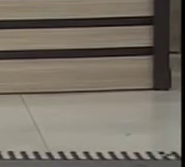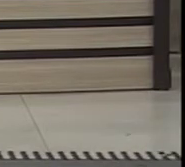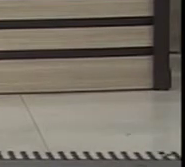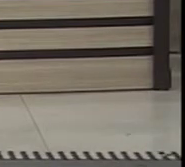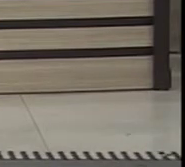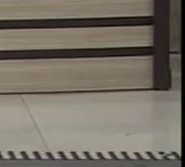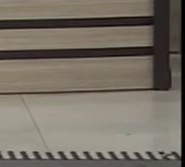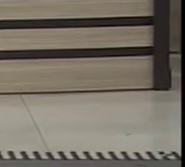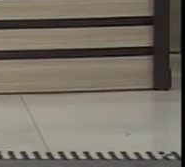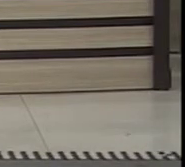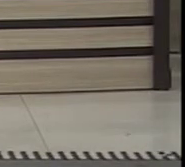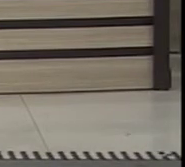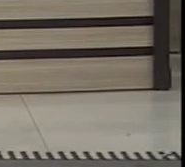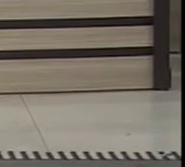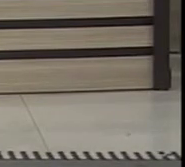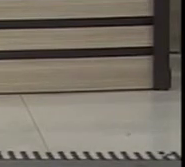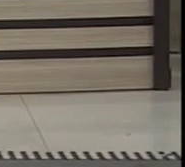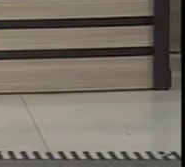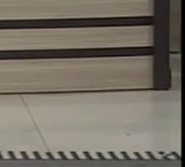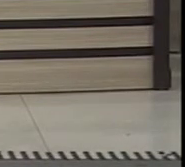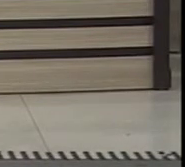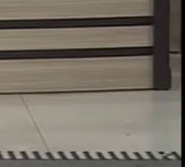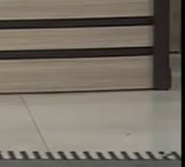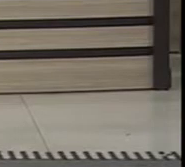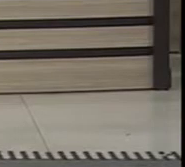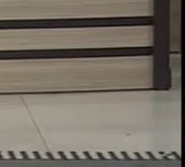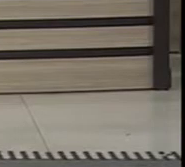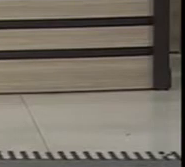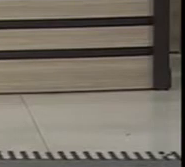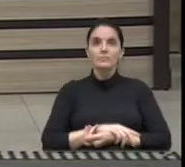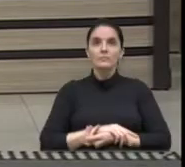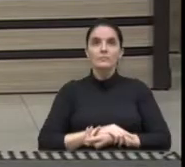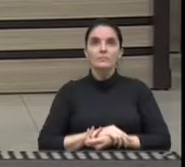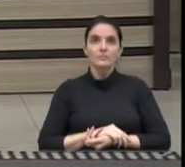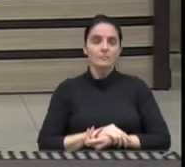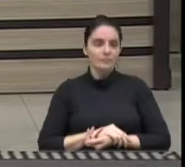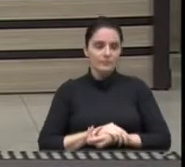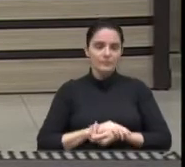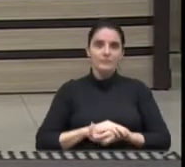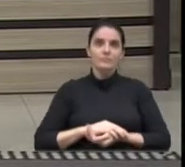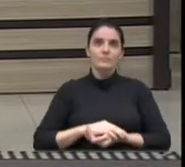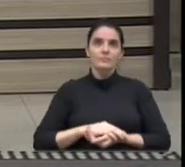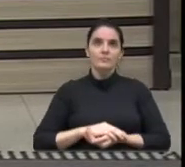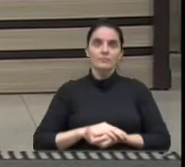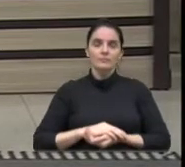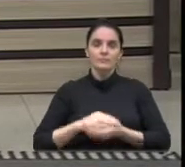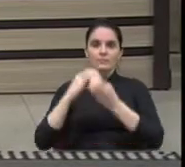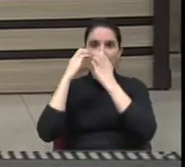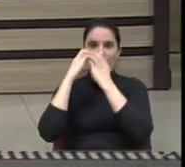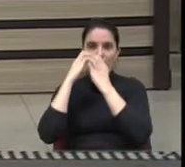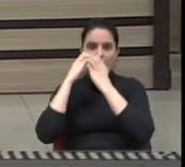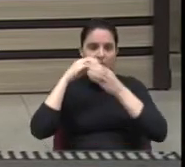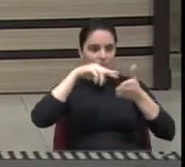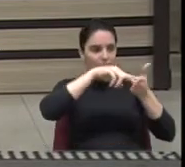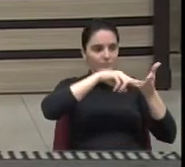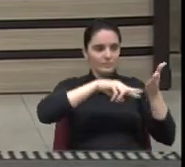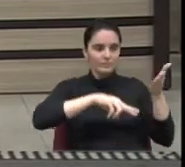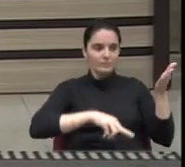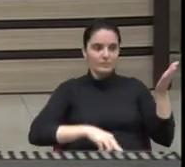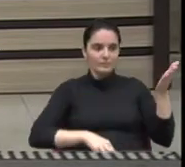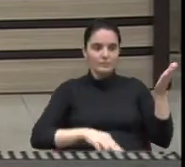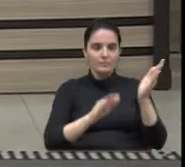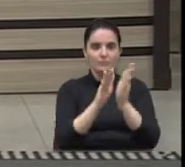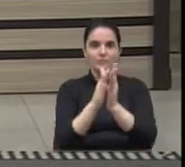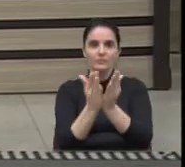Deus, iniciamos nossos trabalhos. Esta presidente solicita ao novo vereador Mildo Lanche que proceda à leitura